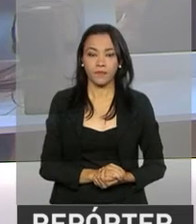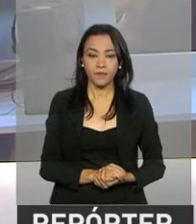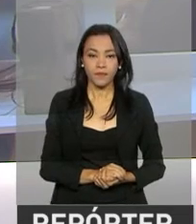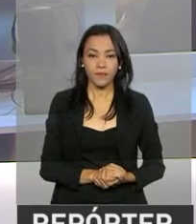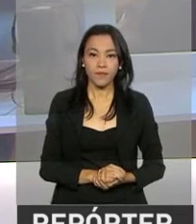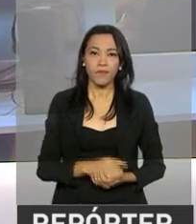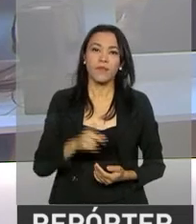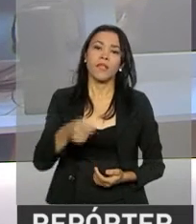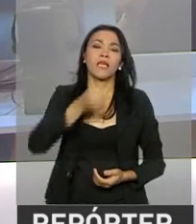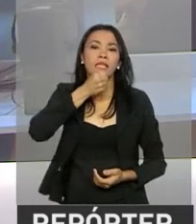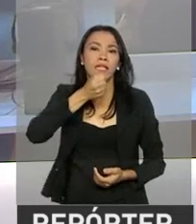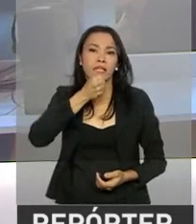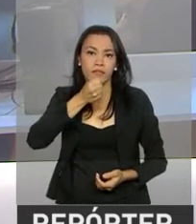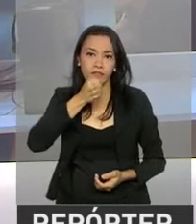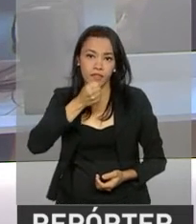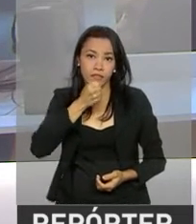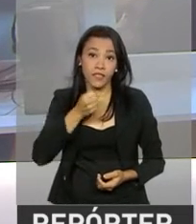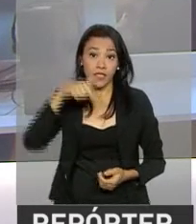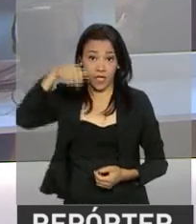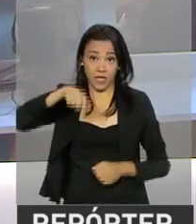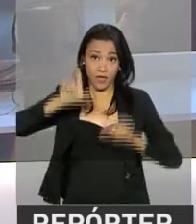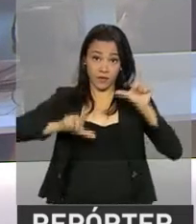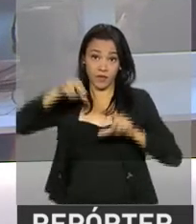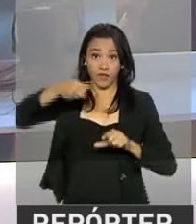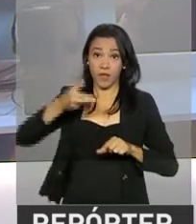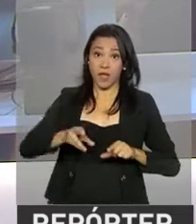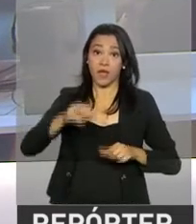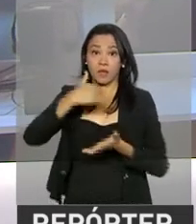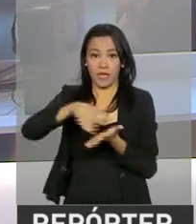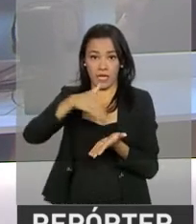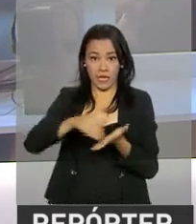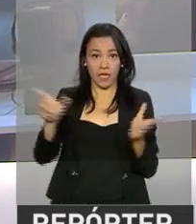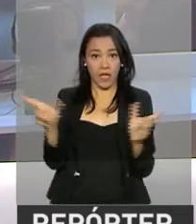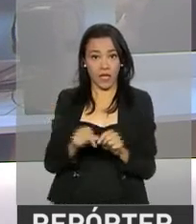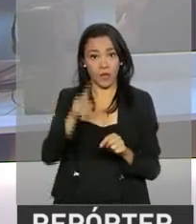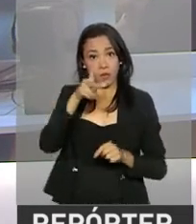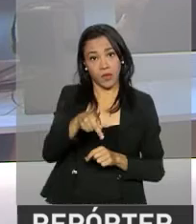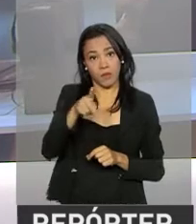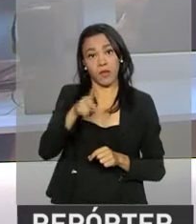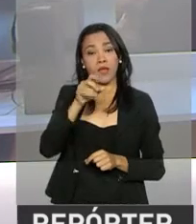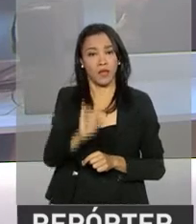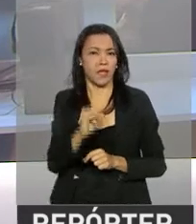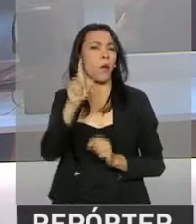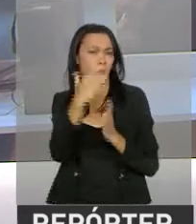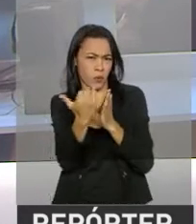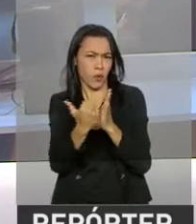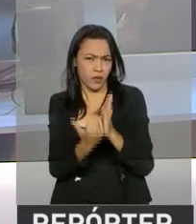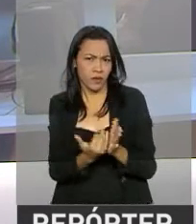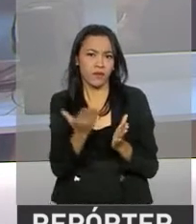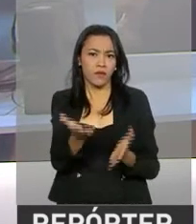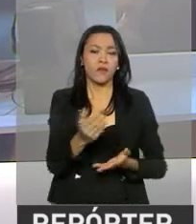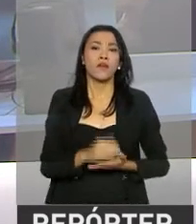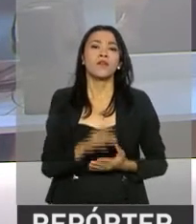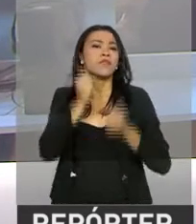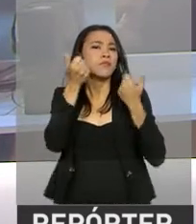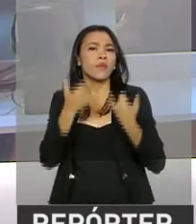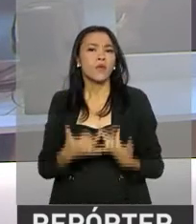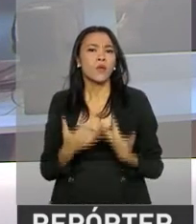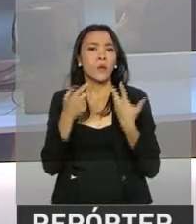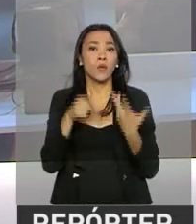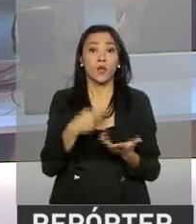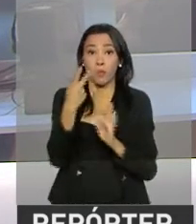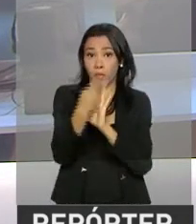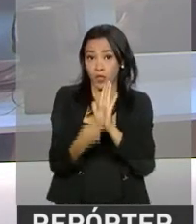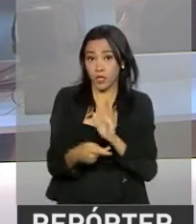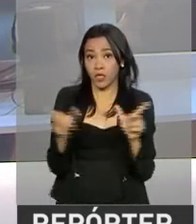e entrevista exclusiva à TV NBR o secretário-executivo do pppi o programa de parcerias de investimentos Moreira Franco explicou que